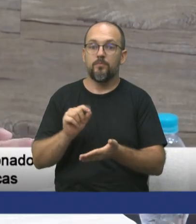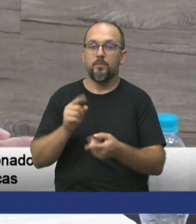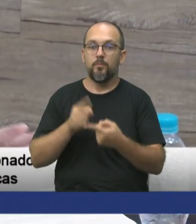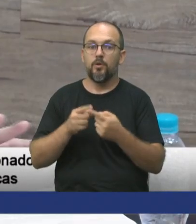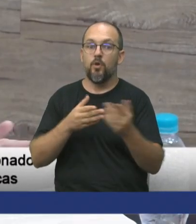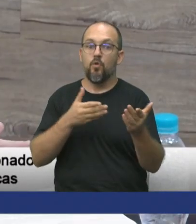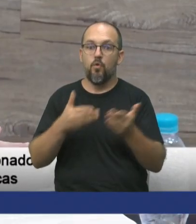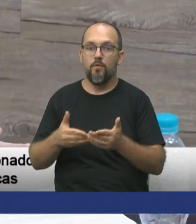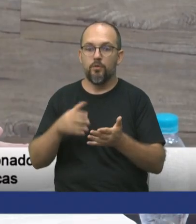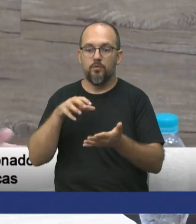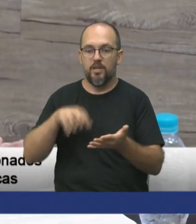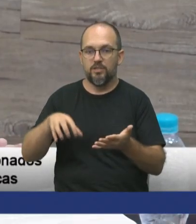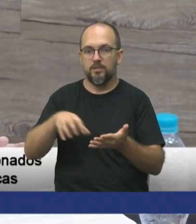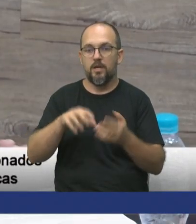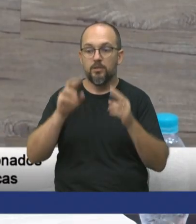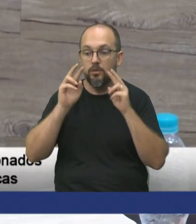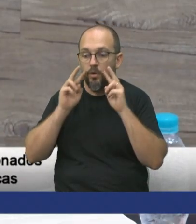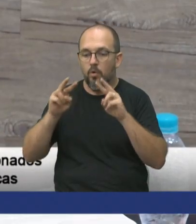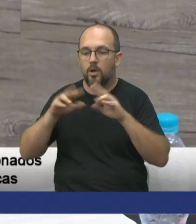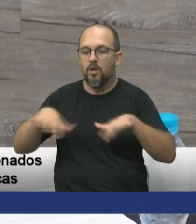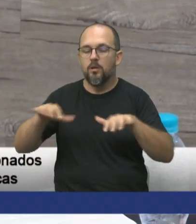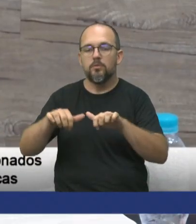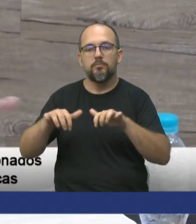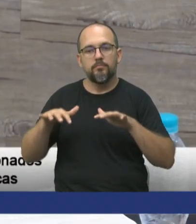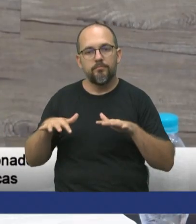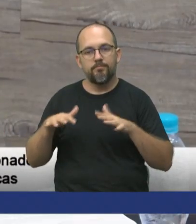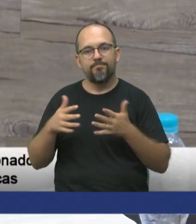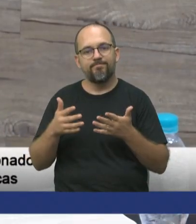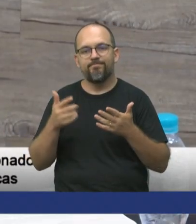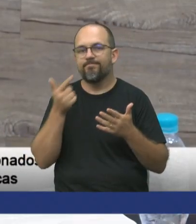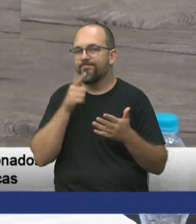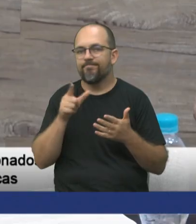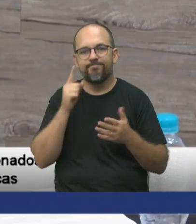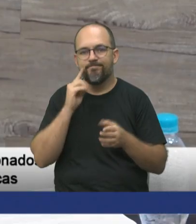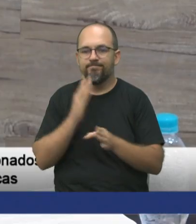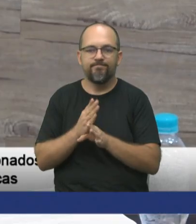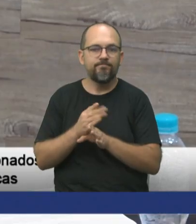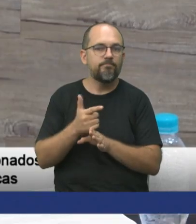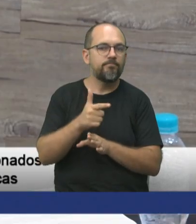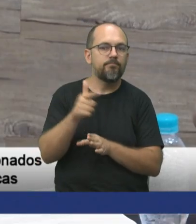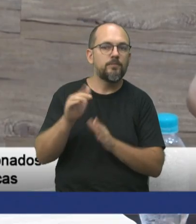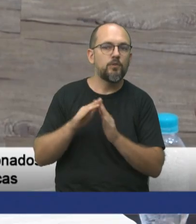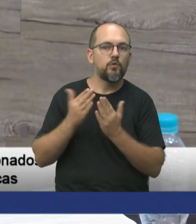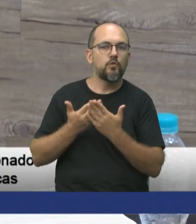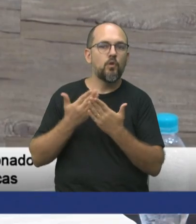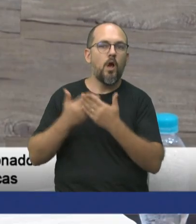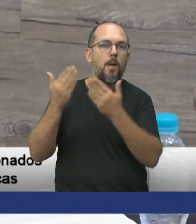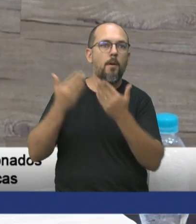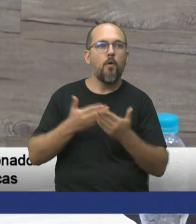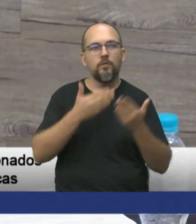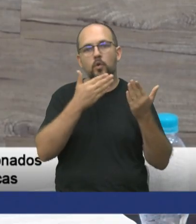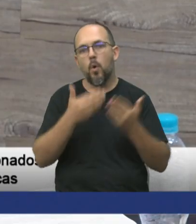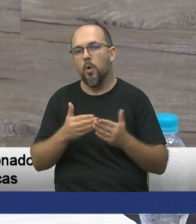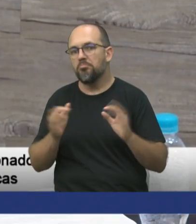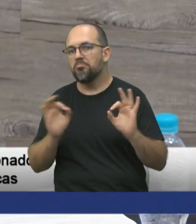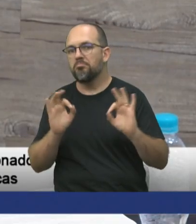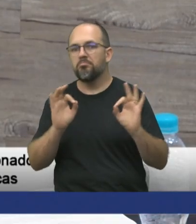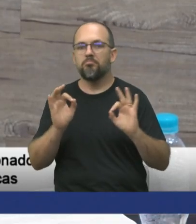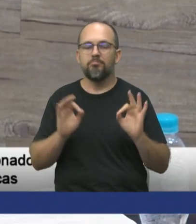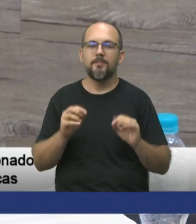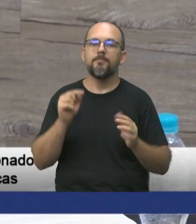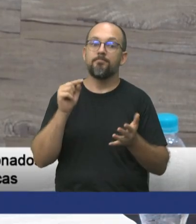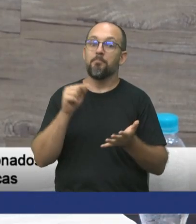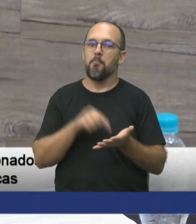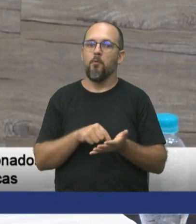entidades, olhando para o plenário, não consigo identificar nenhuma escola que foi convidada. E nesse ponto fica já a